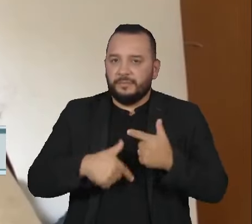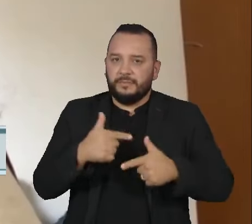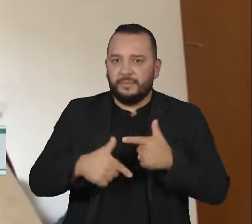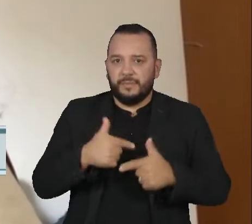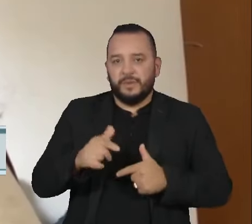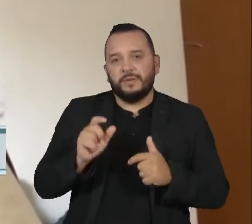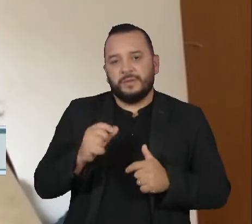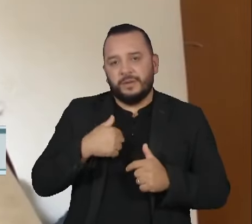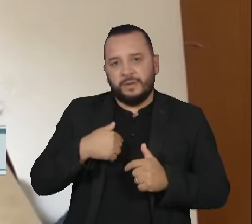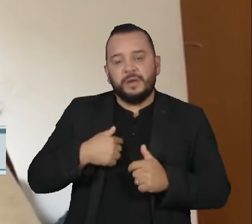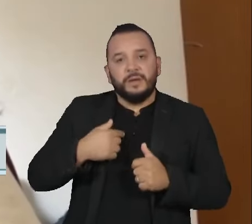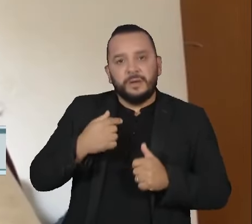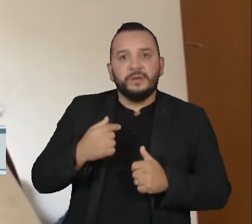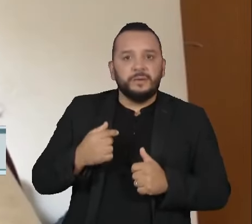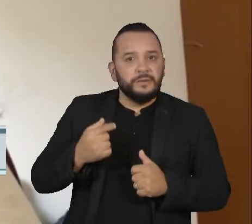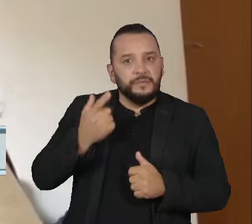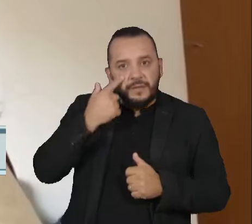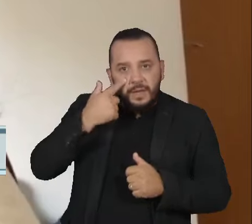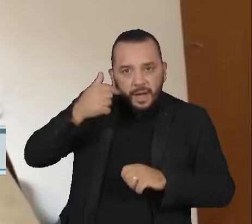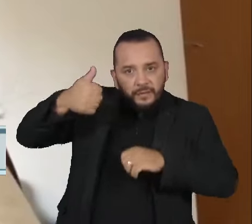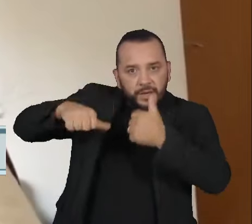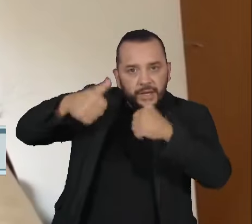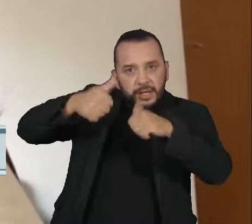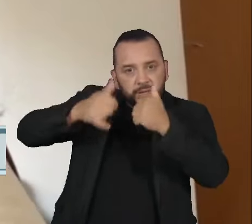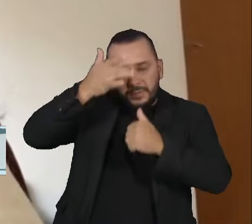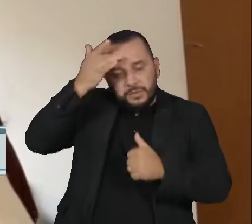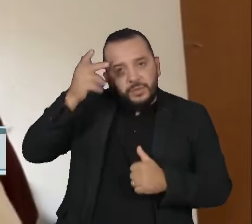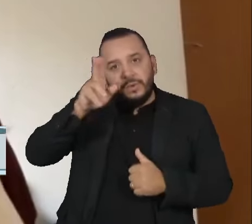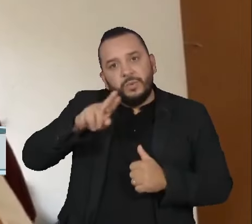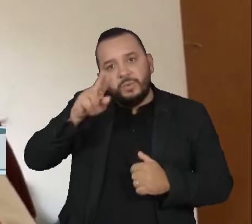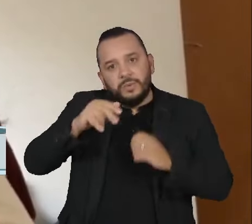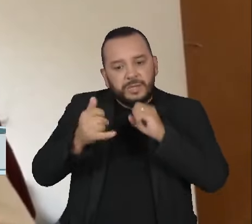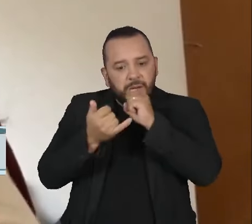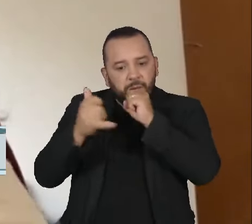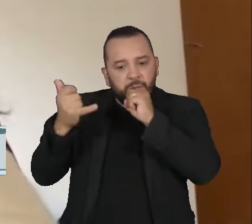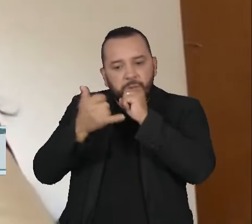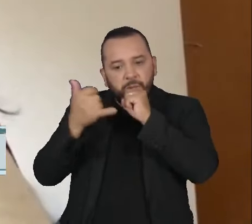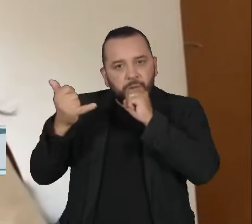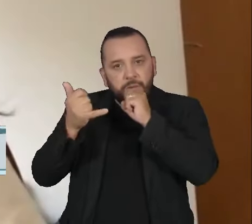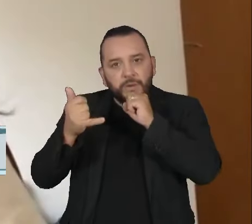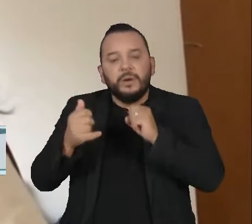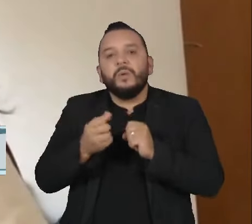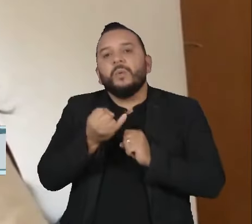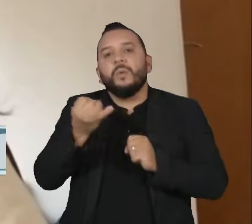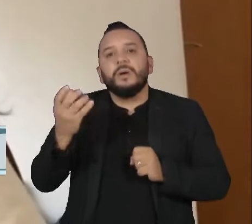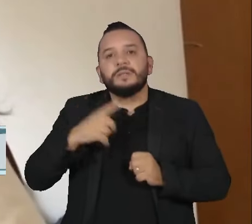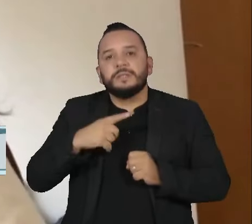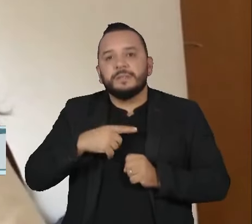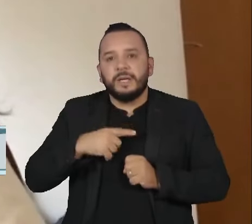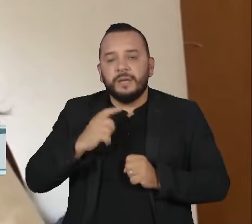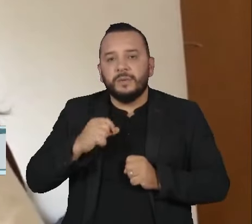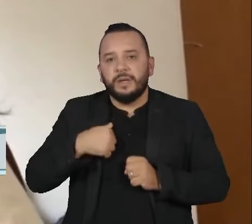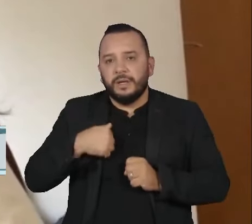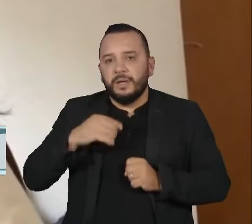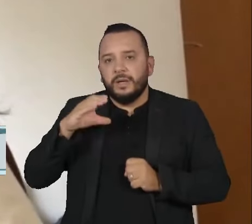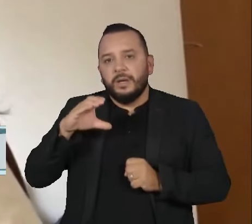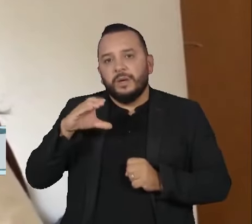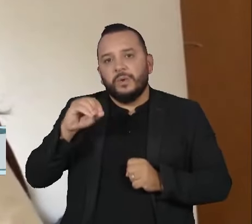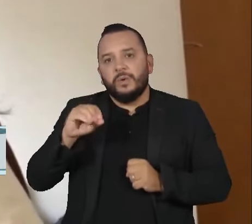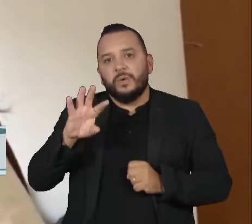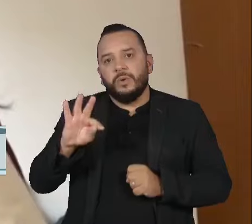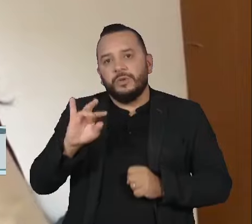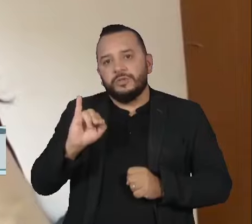avaliando usuários de cigarro eletrônico. A gente tem medido a cotinina na saliva, A cotinina é uma substância